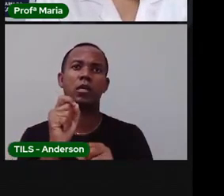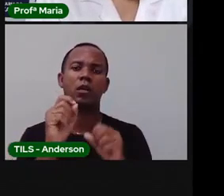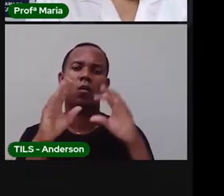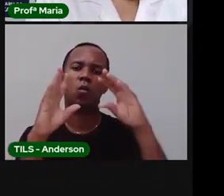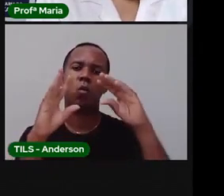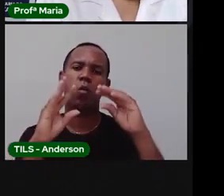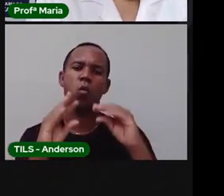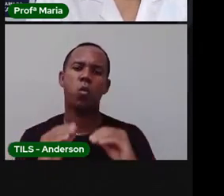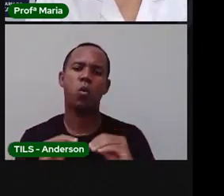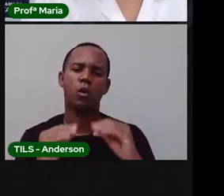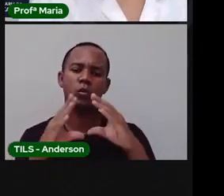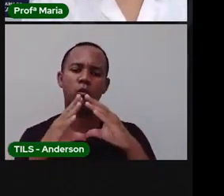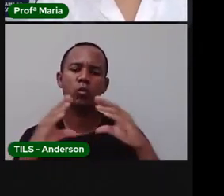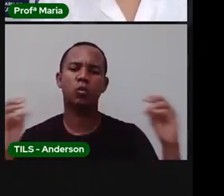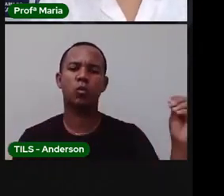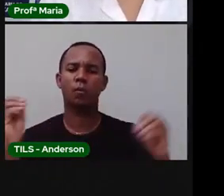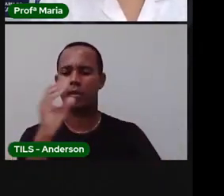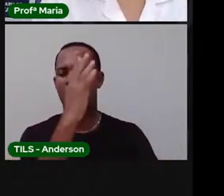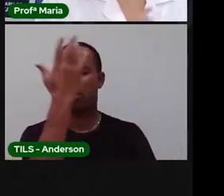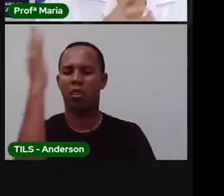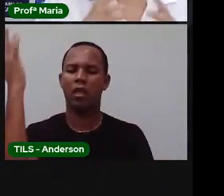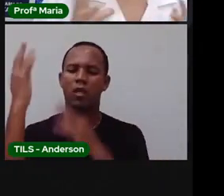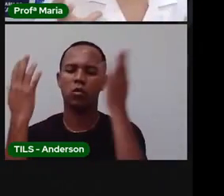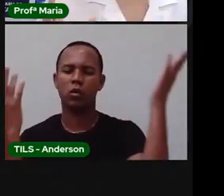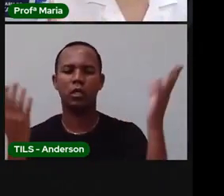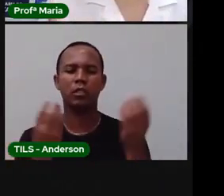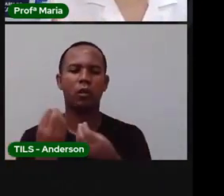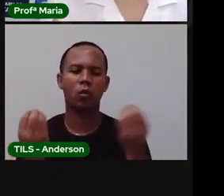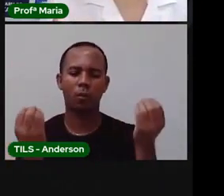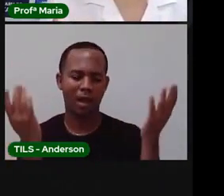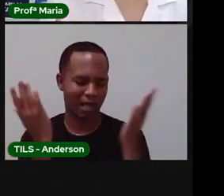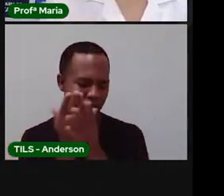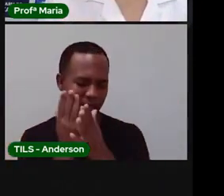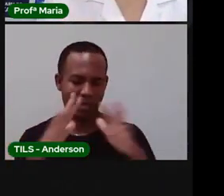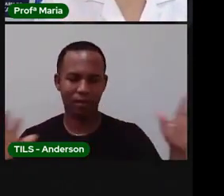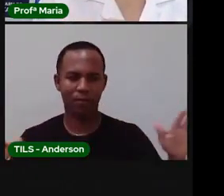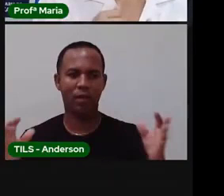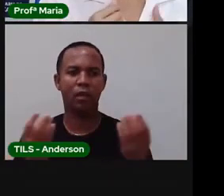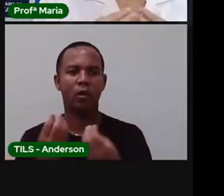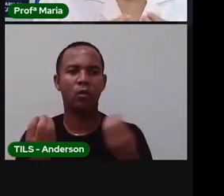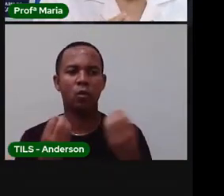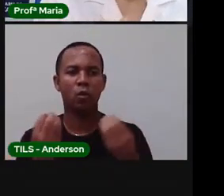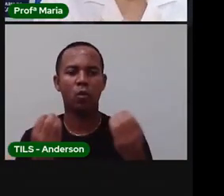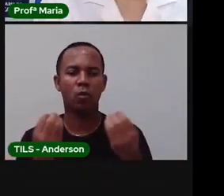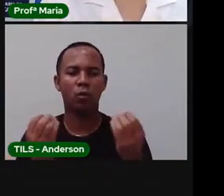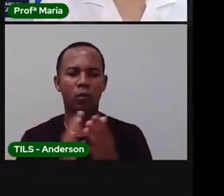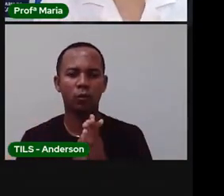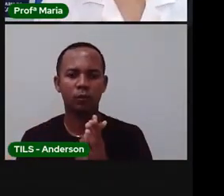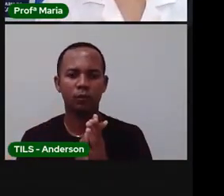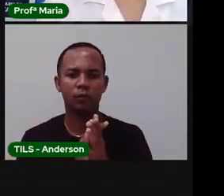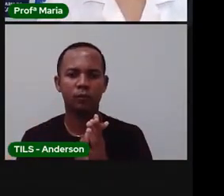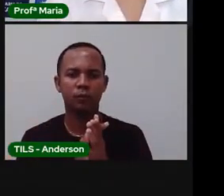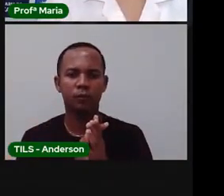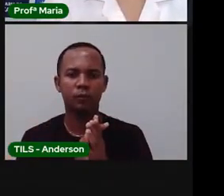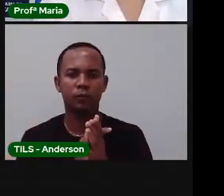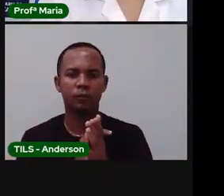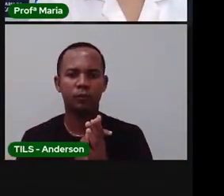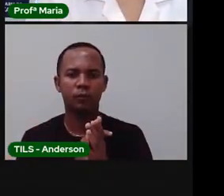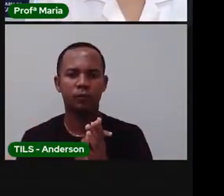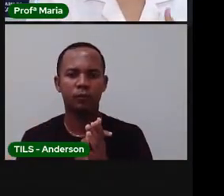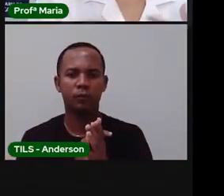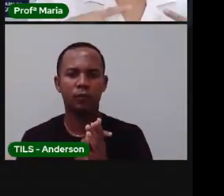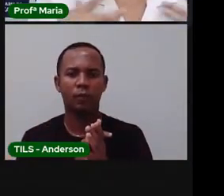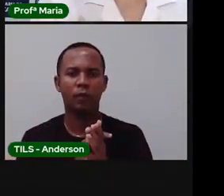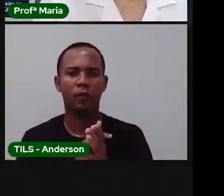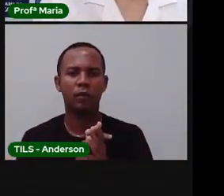se decompor, Pro? É ele o quê? Não existir mais. Ele, ó, acabar na natureza, a